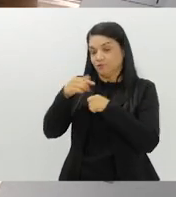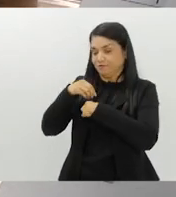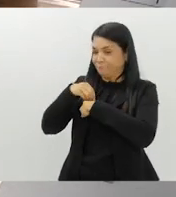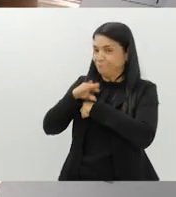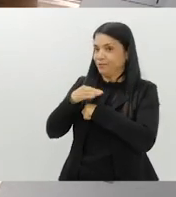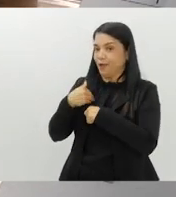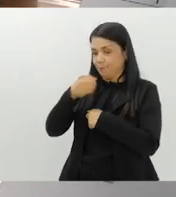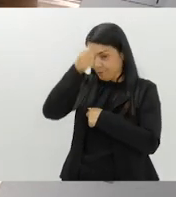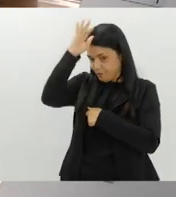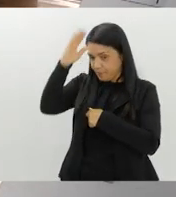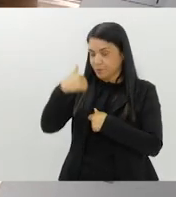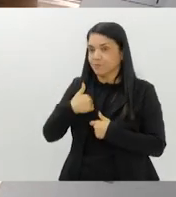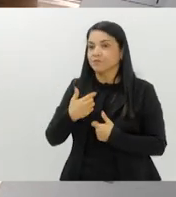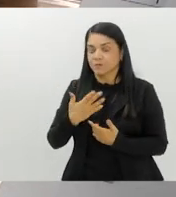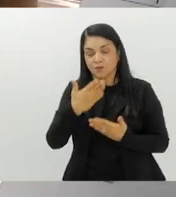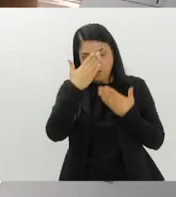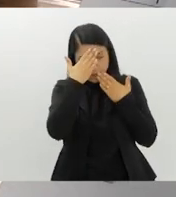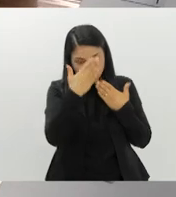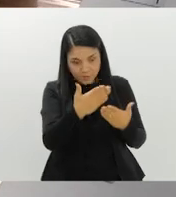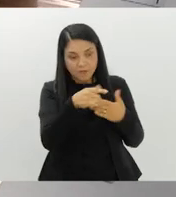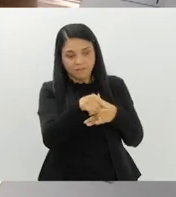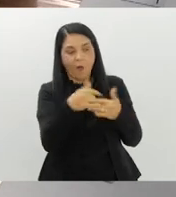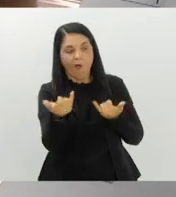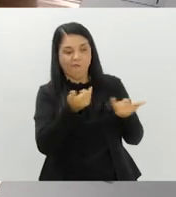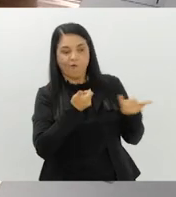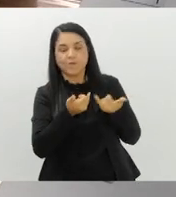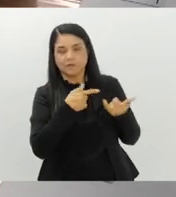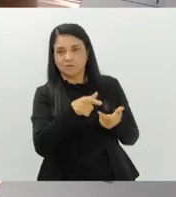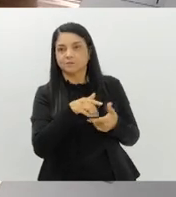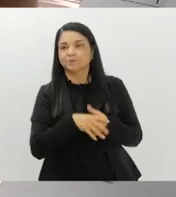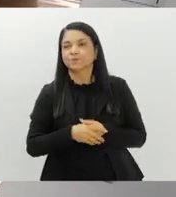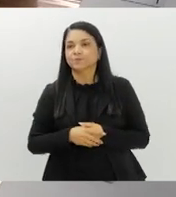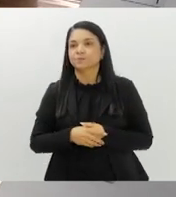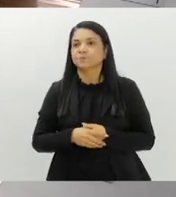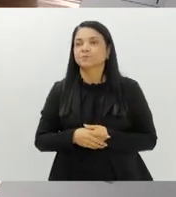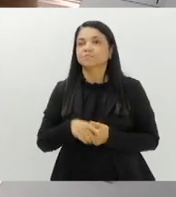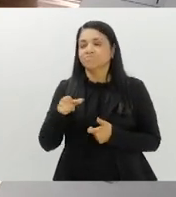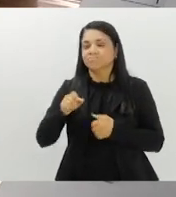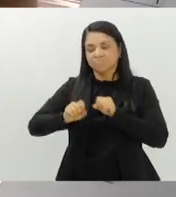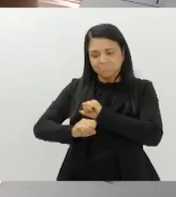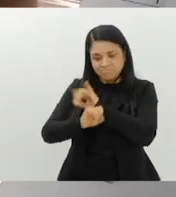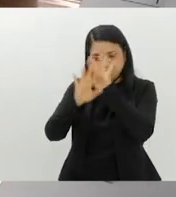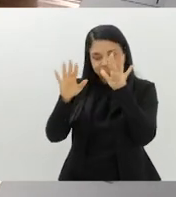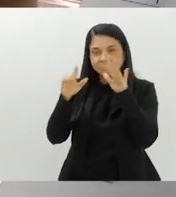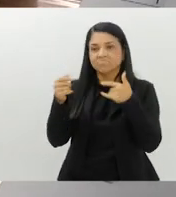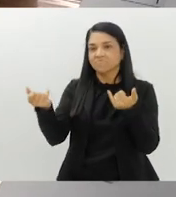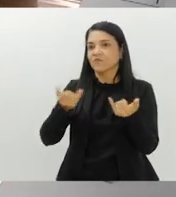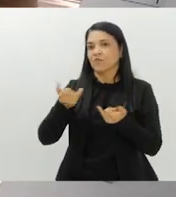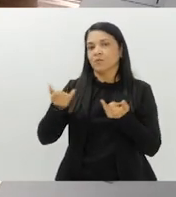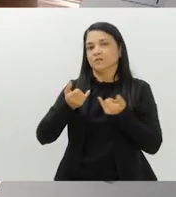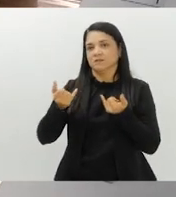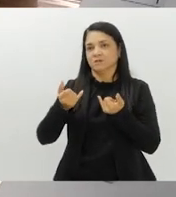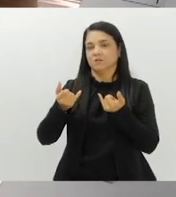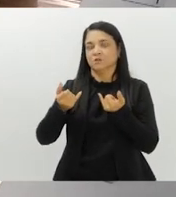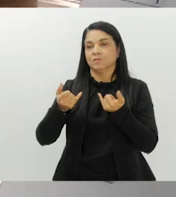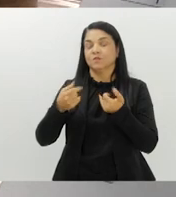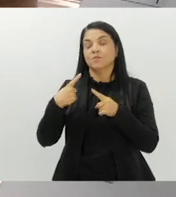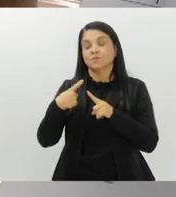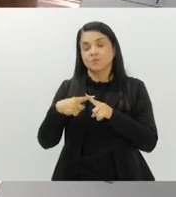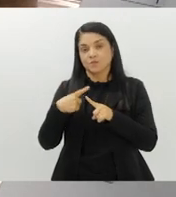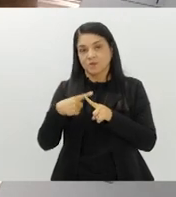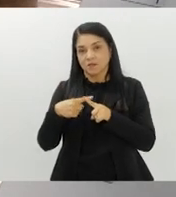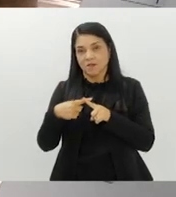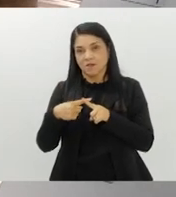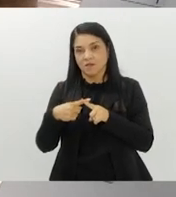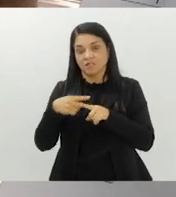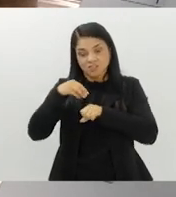Mas, obrigada, isso é muito bom para a gente poder também se atentar. Não, esse esclarecimento é muito importante. É importante. Até porque, se